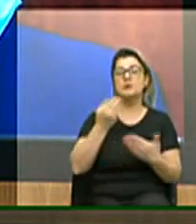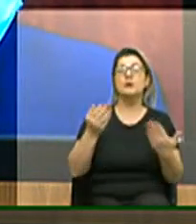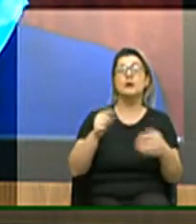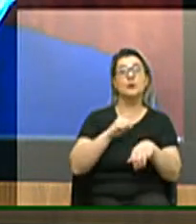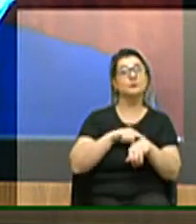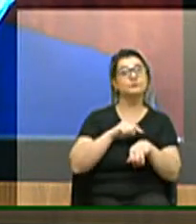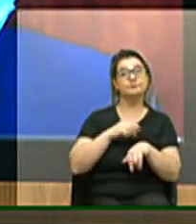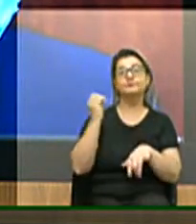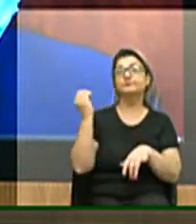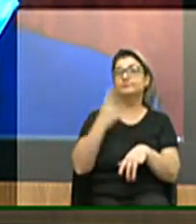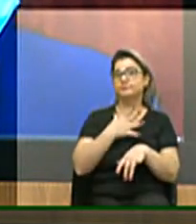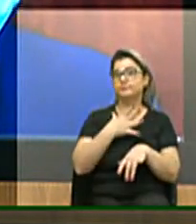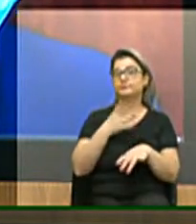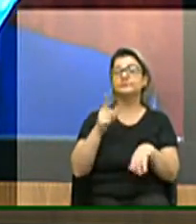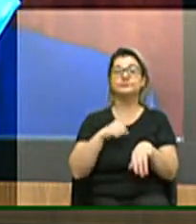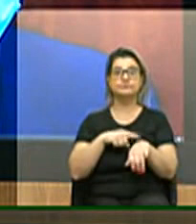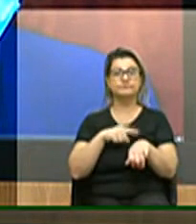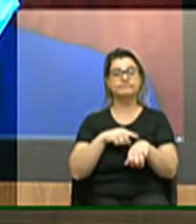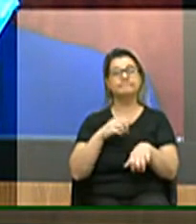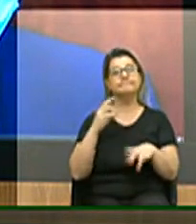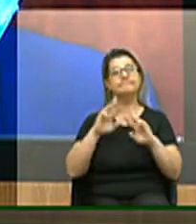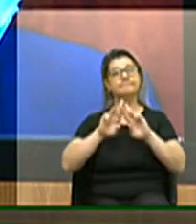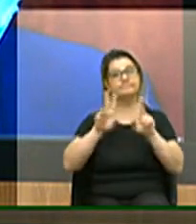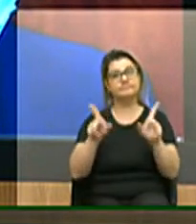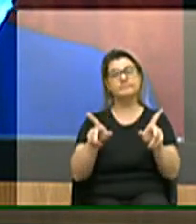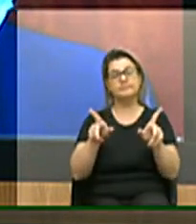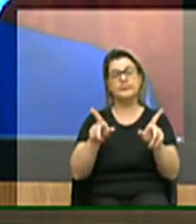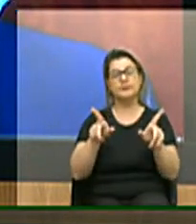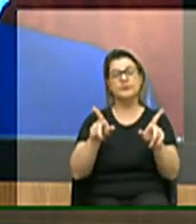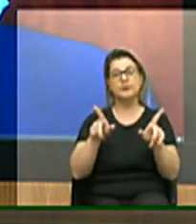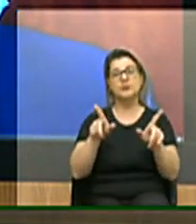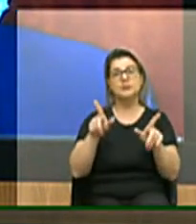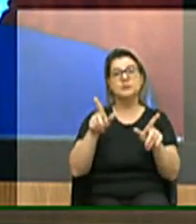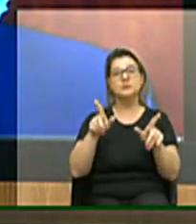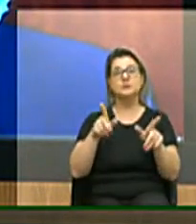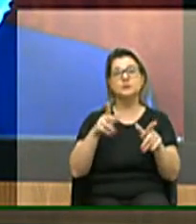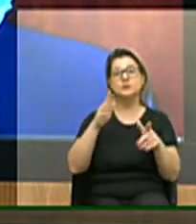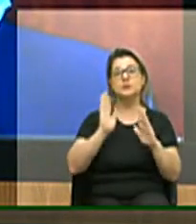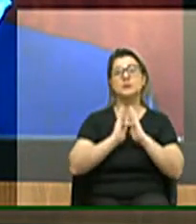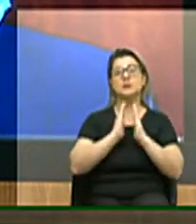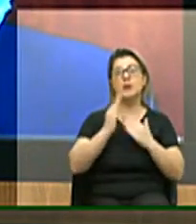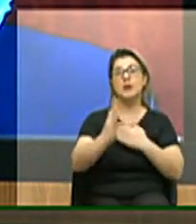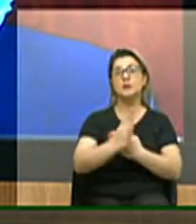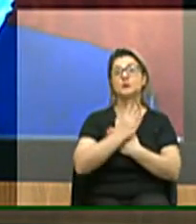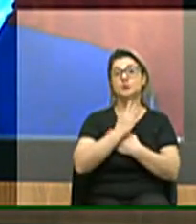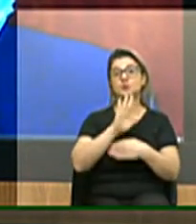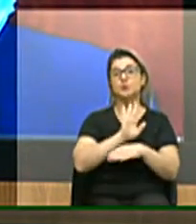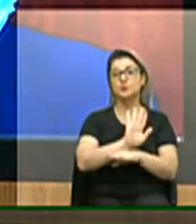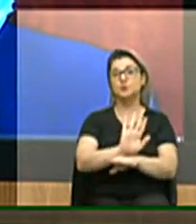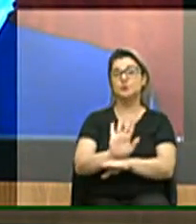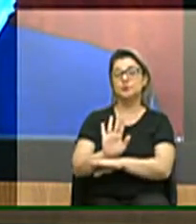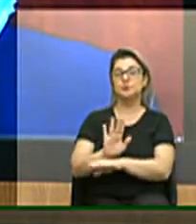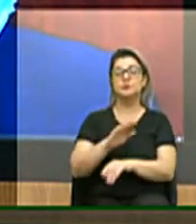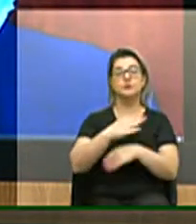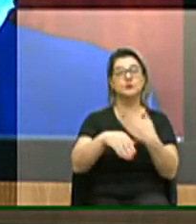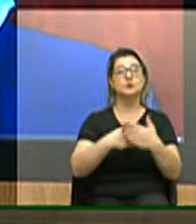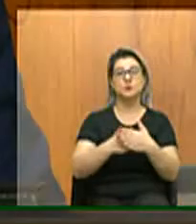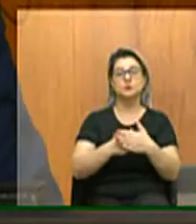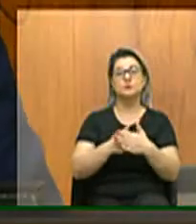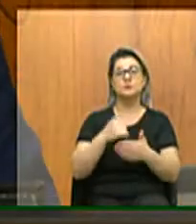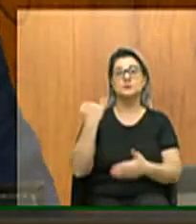momento diferente, e a compreensão de todos é fundamental para que a gente faça essa travessia aí da melhor forma